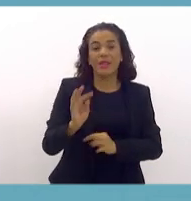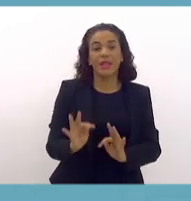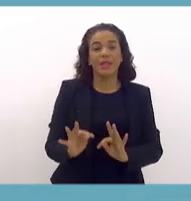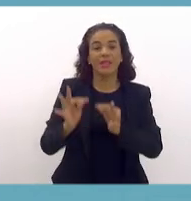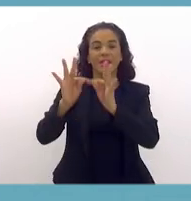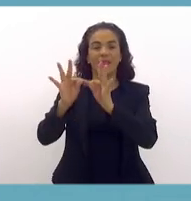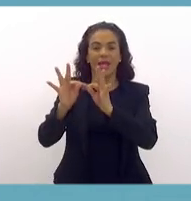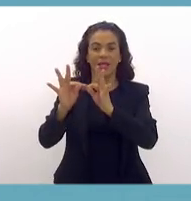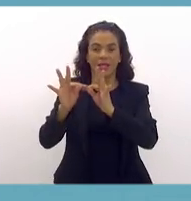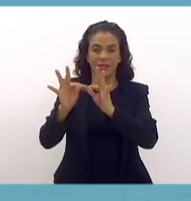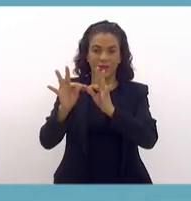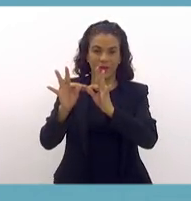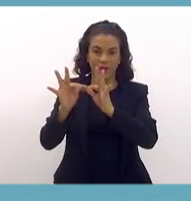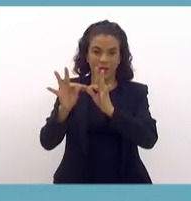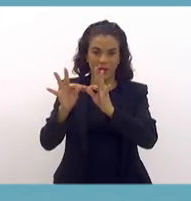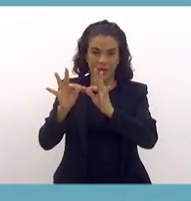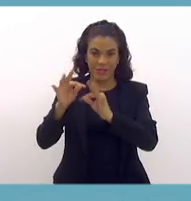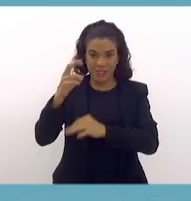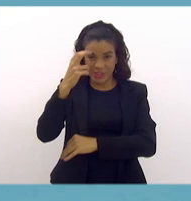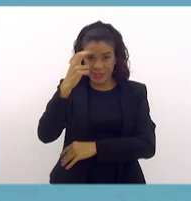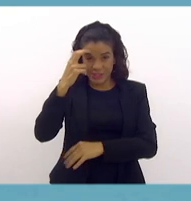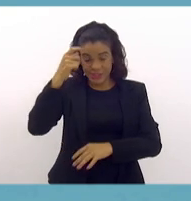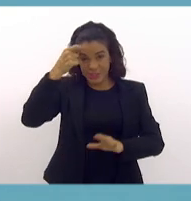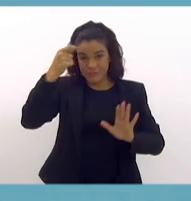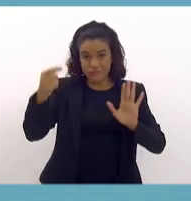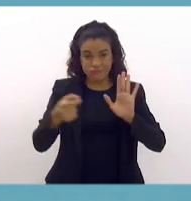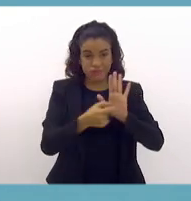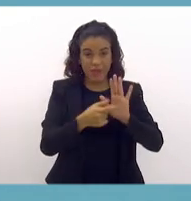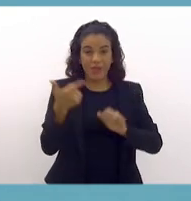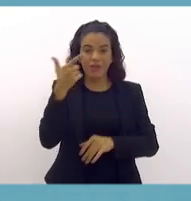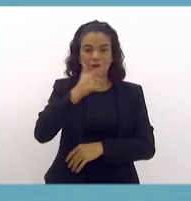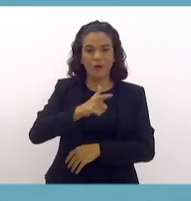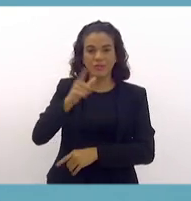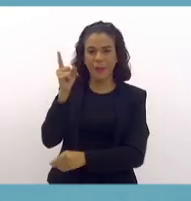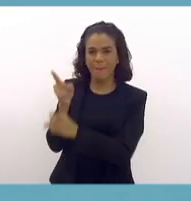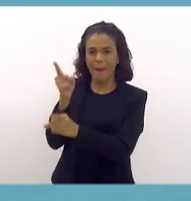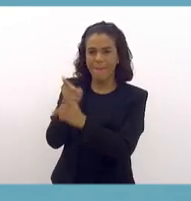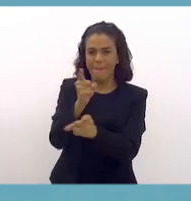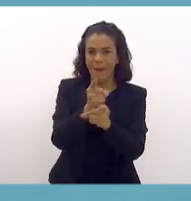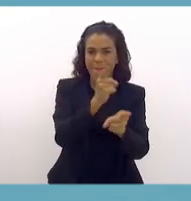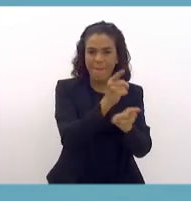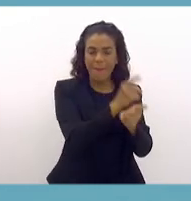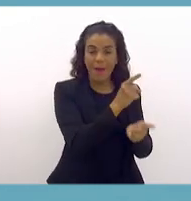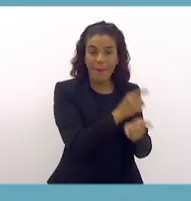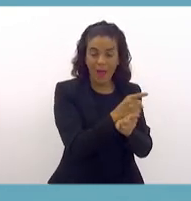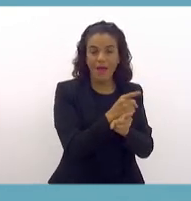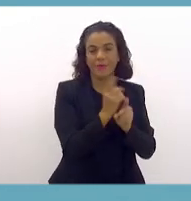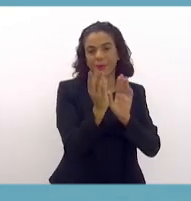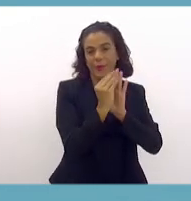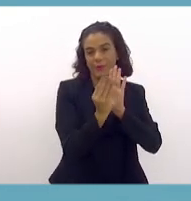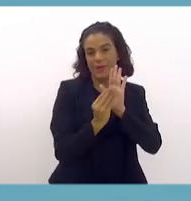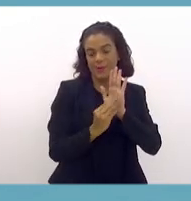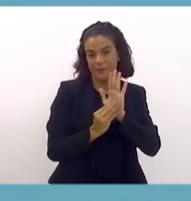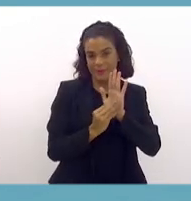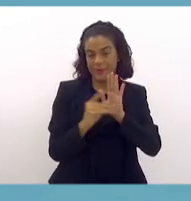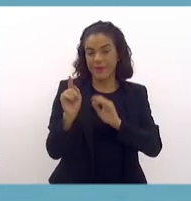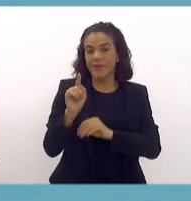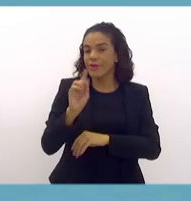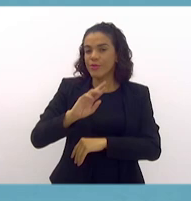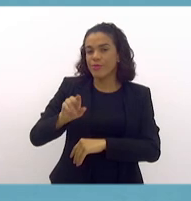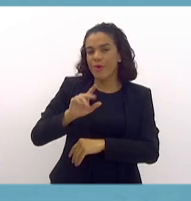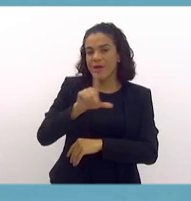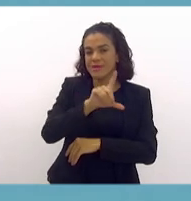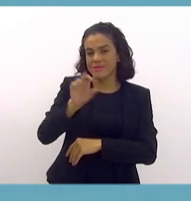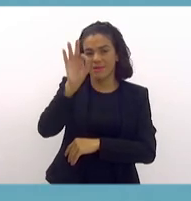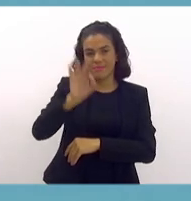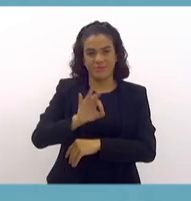tecnologias de inteligência artificial que conseguem detectar proativamente esses conteúdos. Elas não são